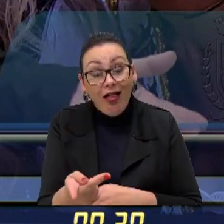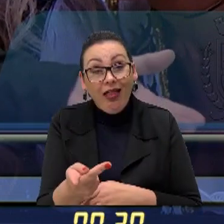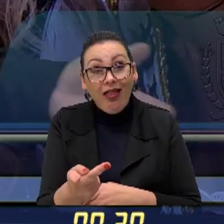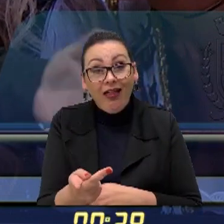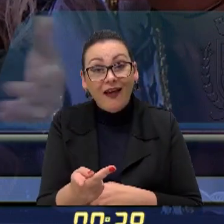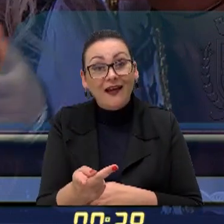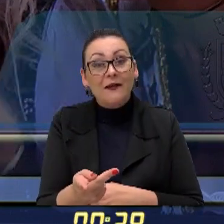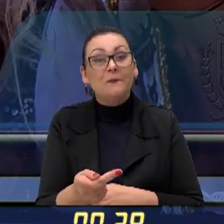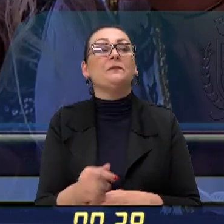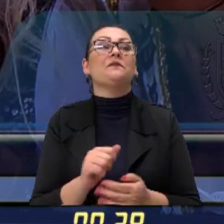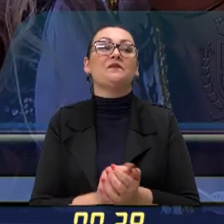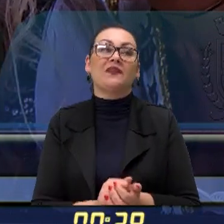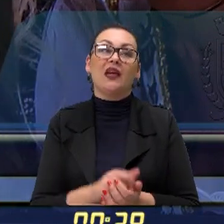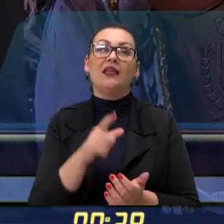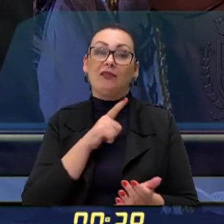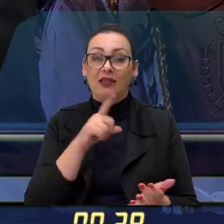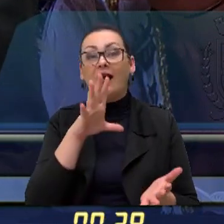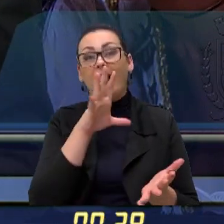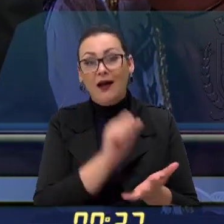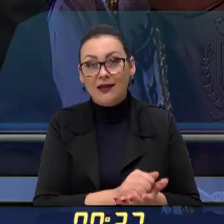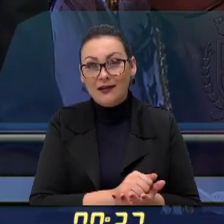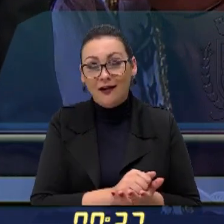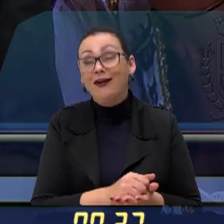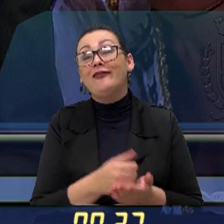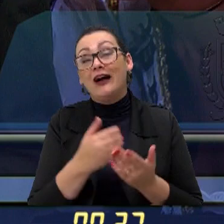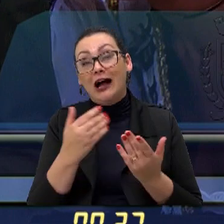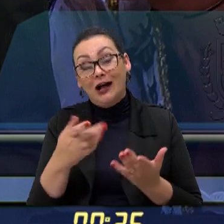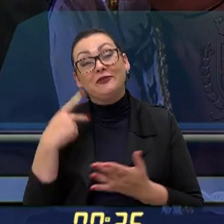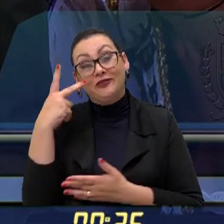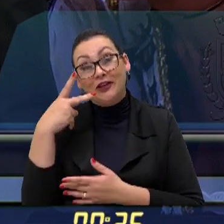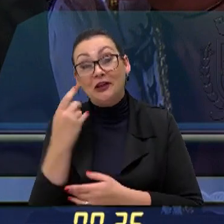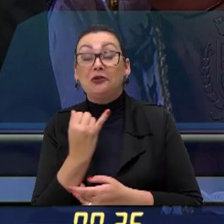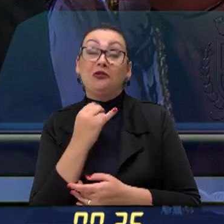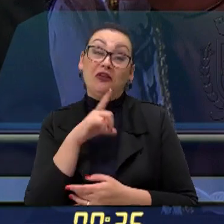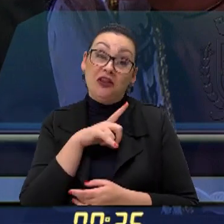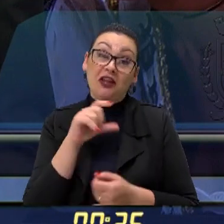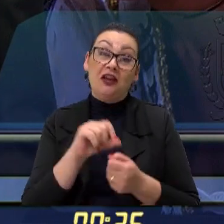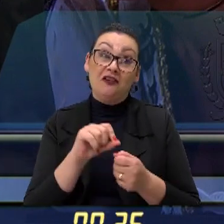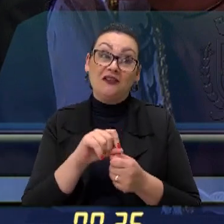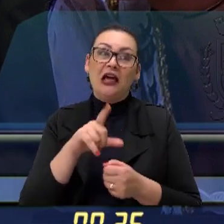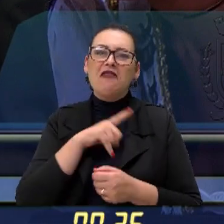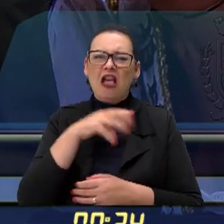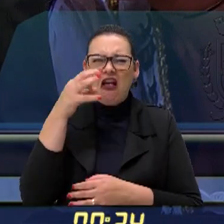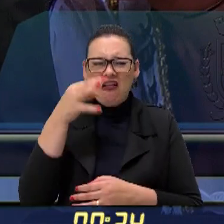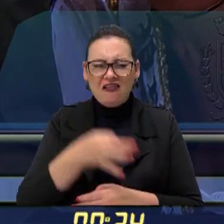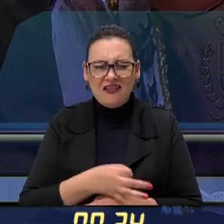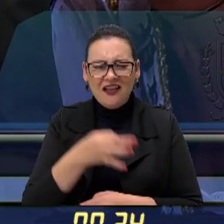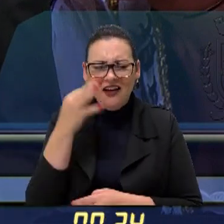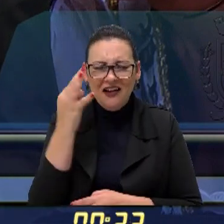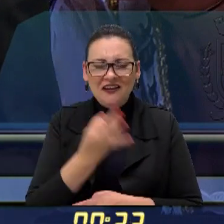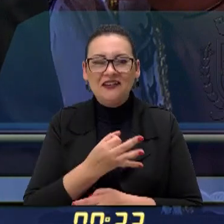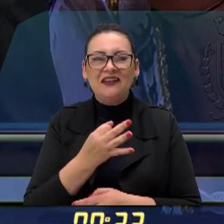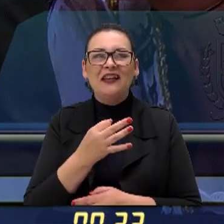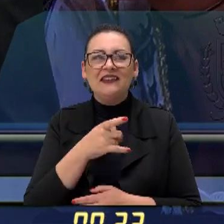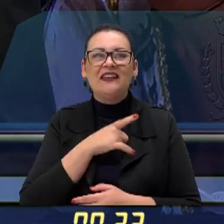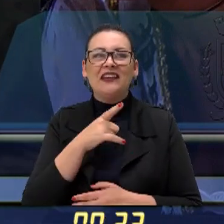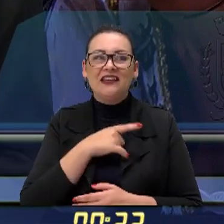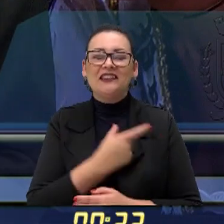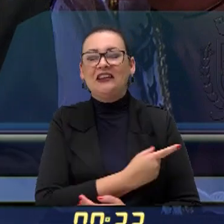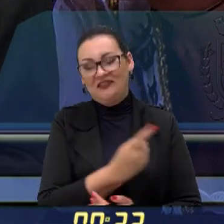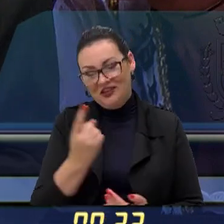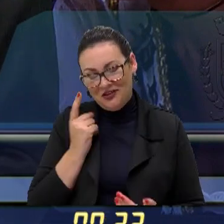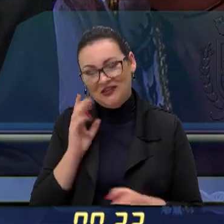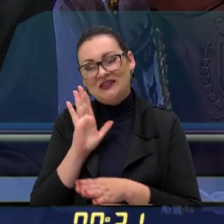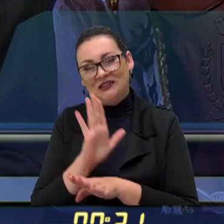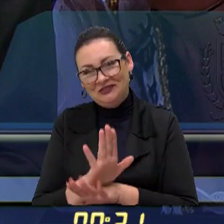falei. E isso está gravado aqui. Um dia, se fizerem, tenho certeza que teve a nossa